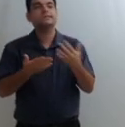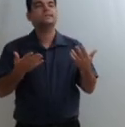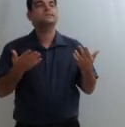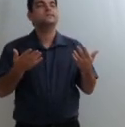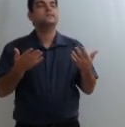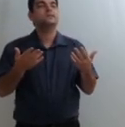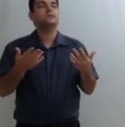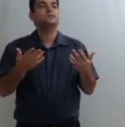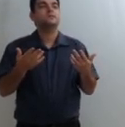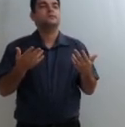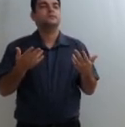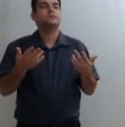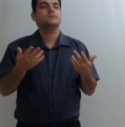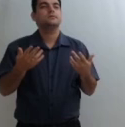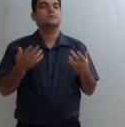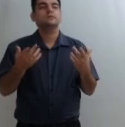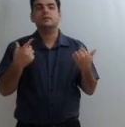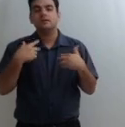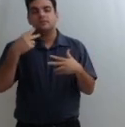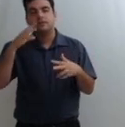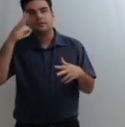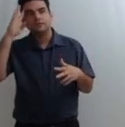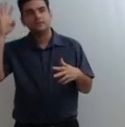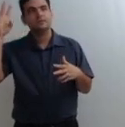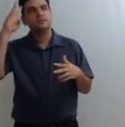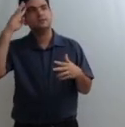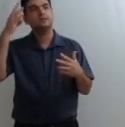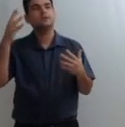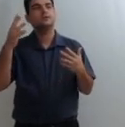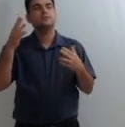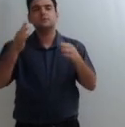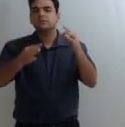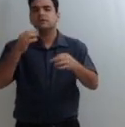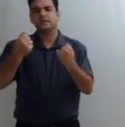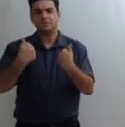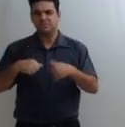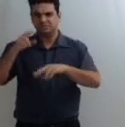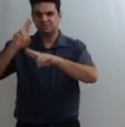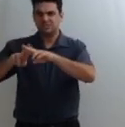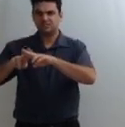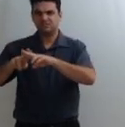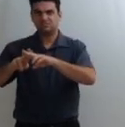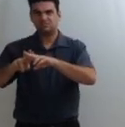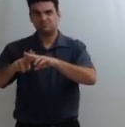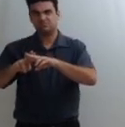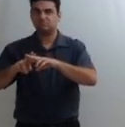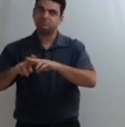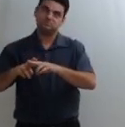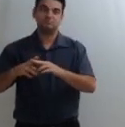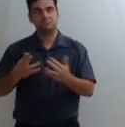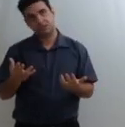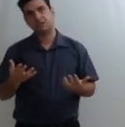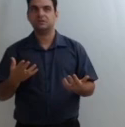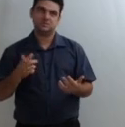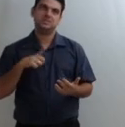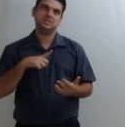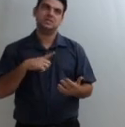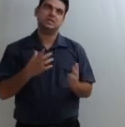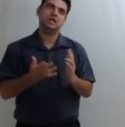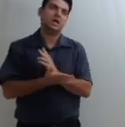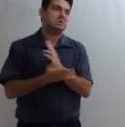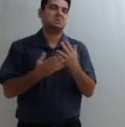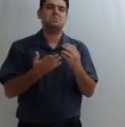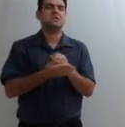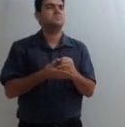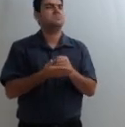que de forma concreta, justificasse a prisão. Eu vi aqui apenas elementos genéricos, abstratos, ou seja, da natureza do